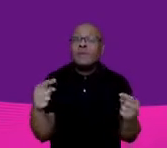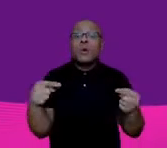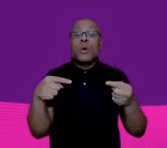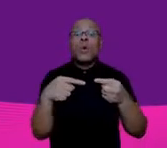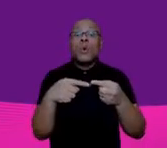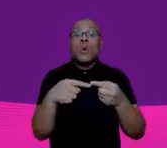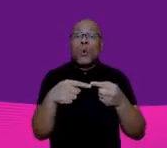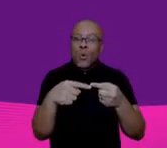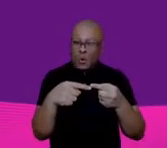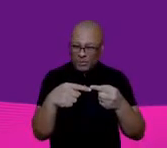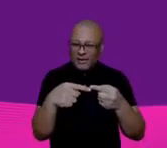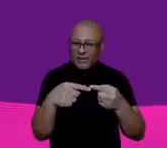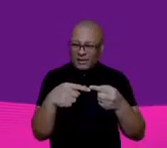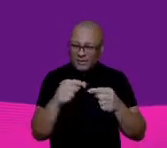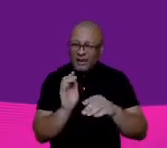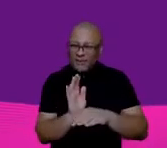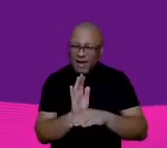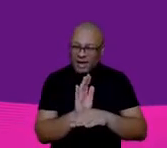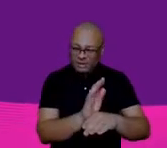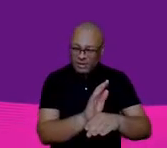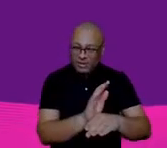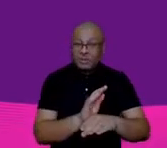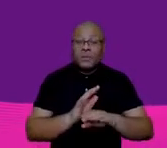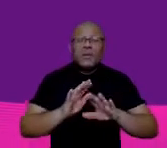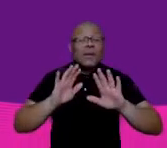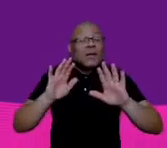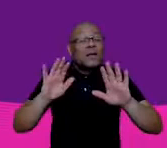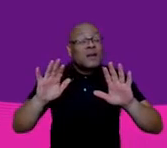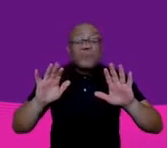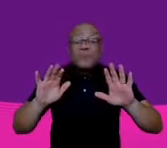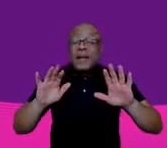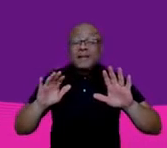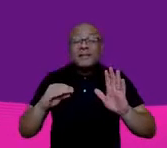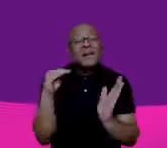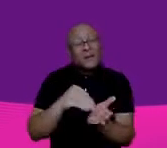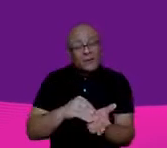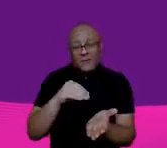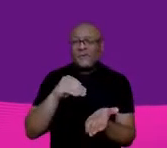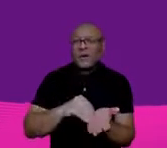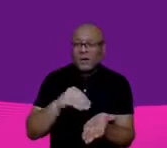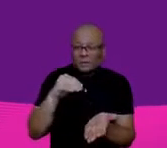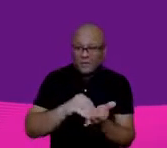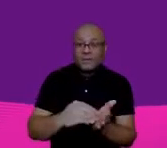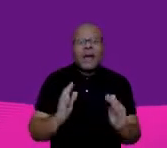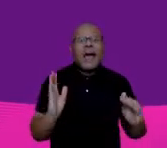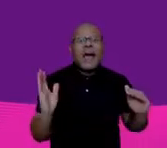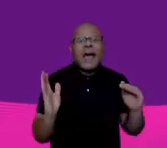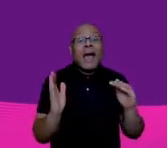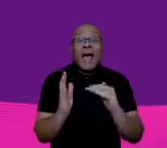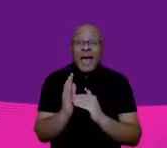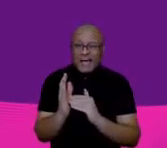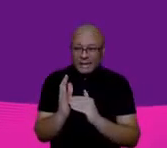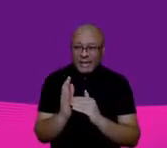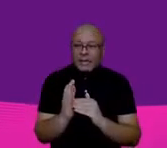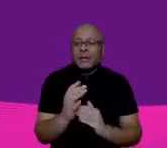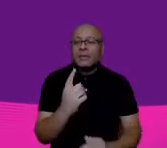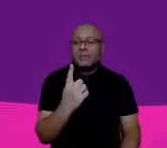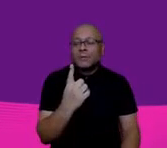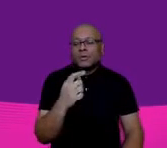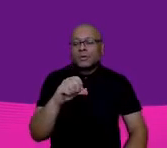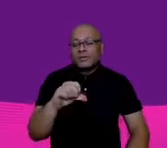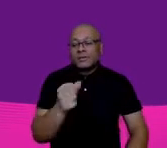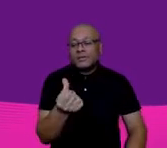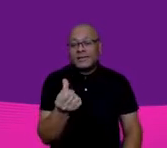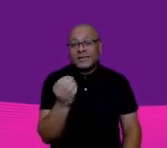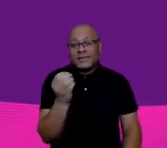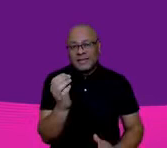sintomático em paciente com Parkinson, mas era muito aquém do que se precisava. Até que na década de 60 e 70, na verdade o